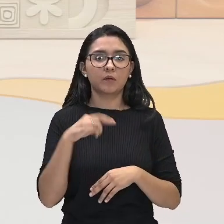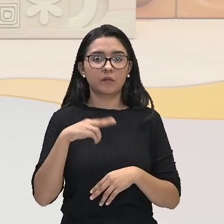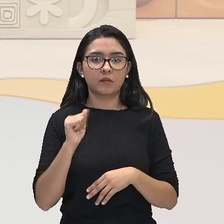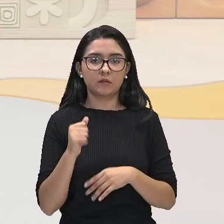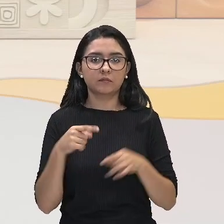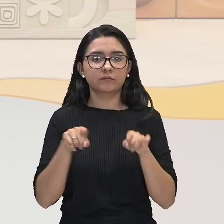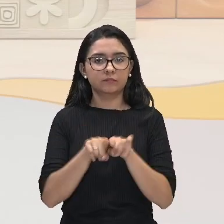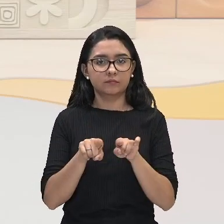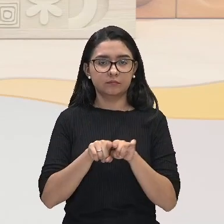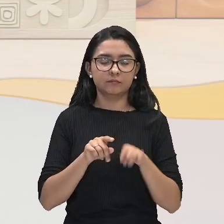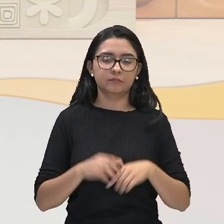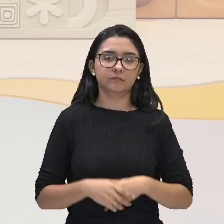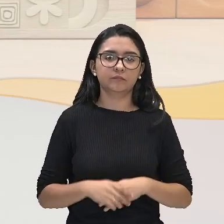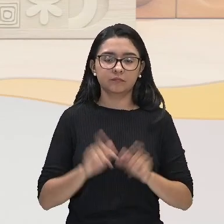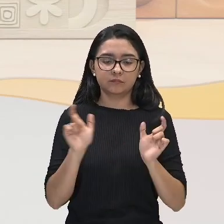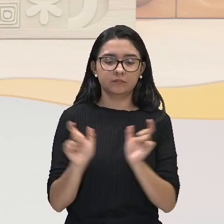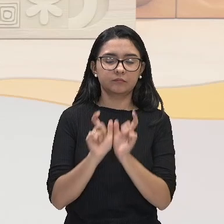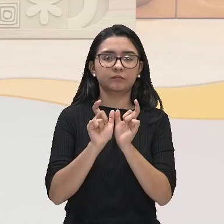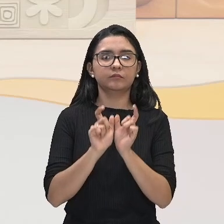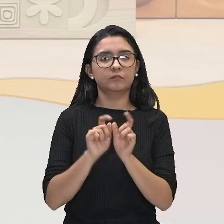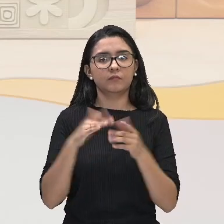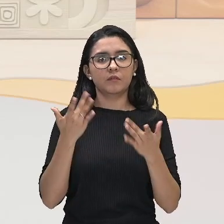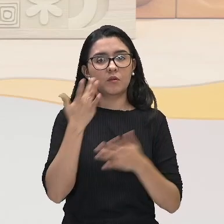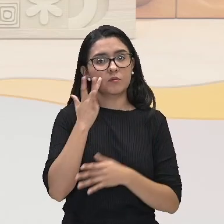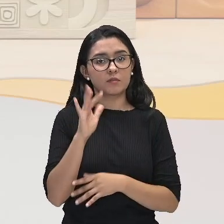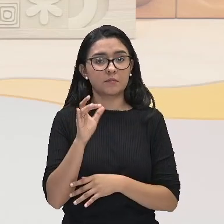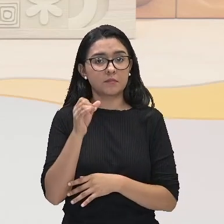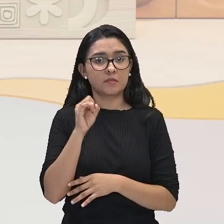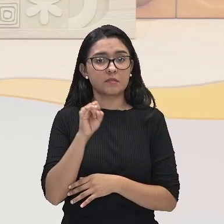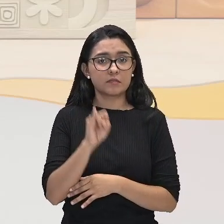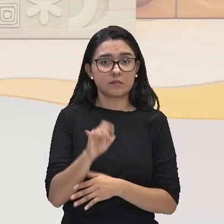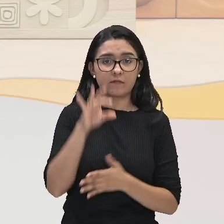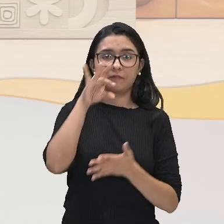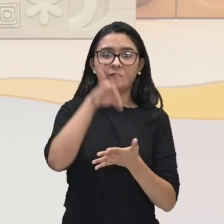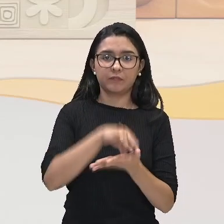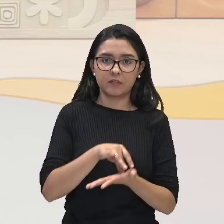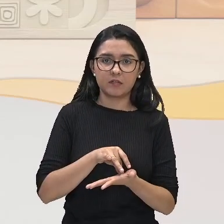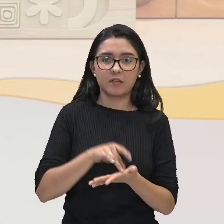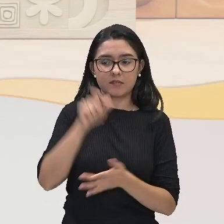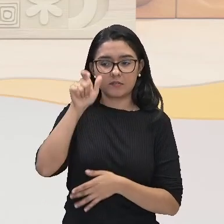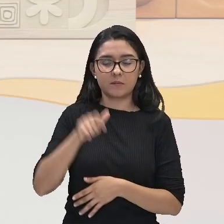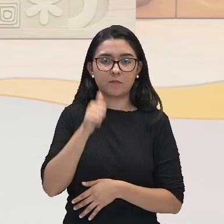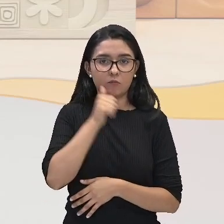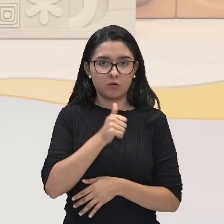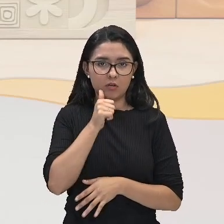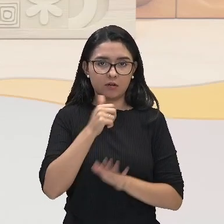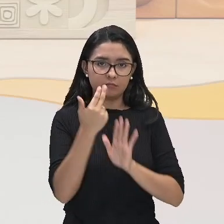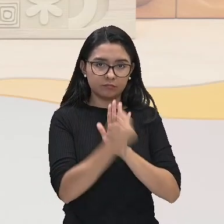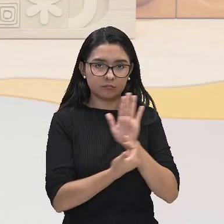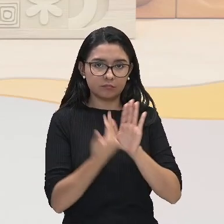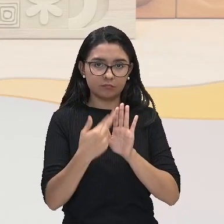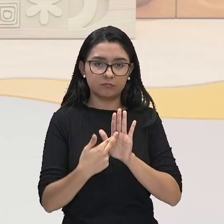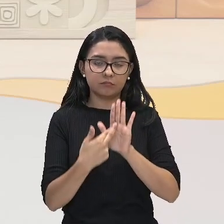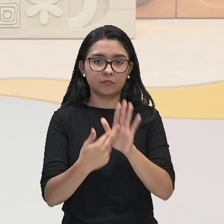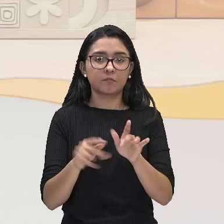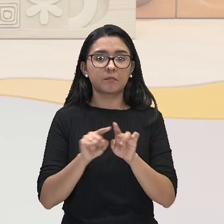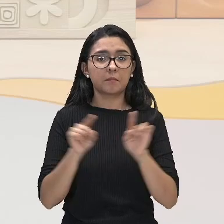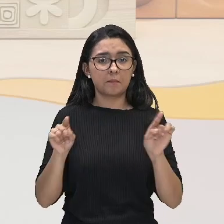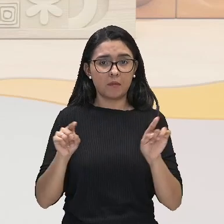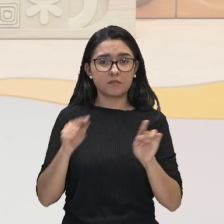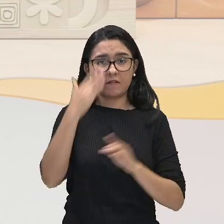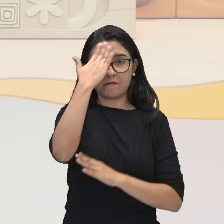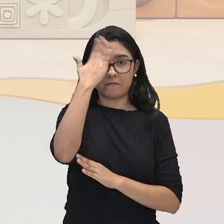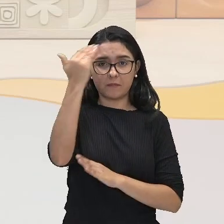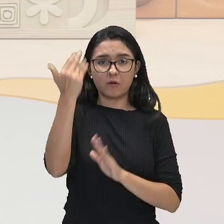Lisa, né? Não se sabe realmente se foi esta mulher, né, que foi retratada, mas é uma das grandes obras,